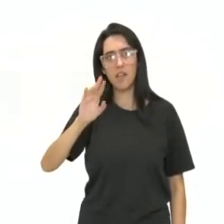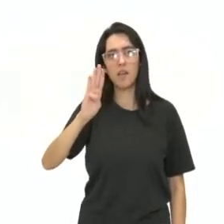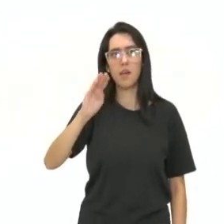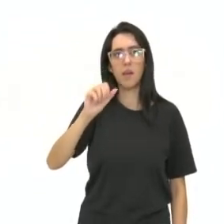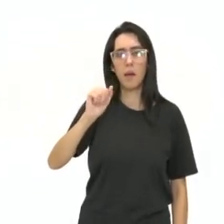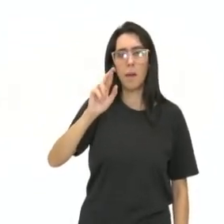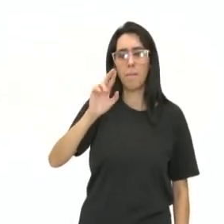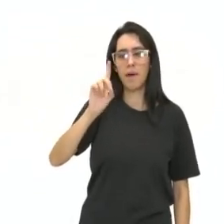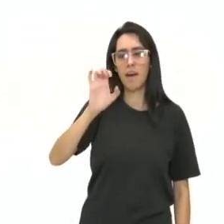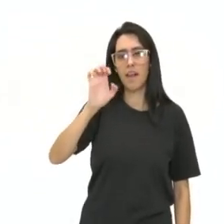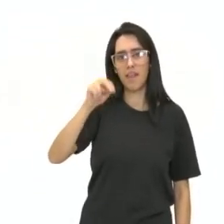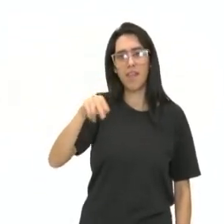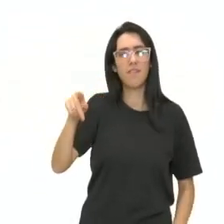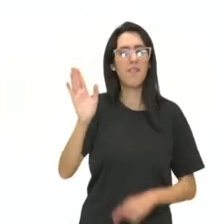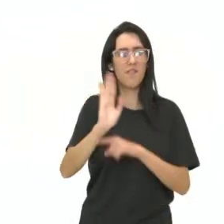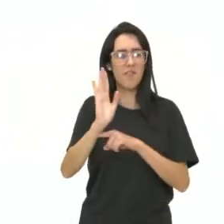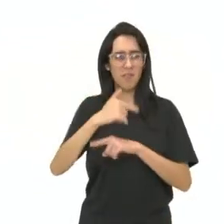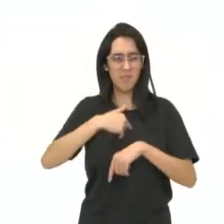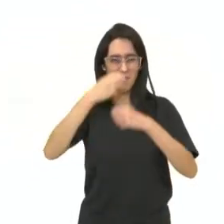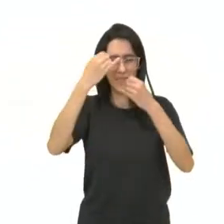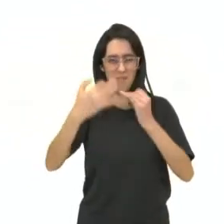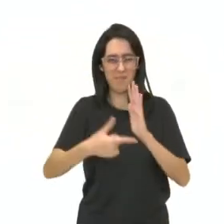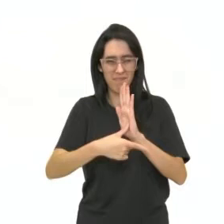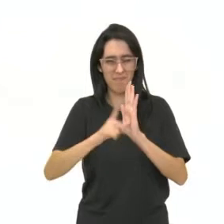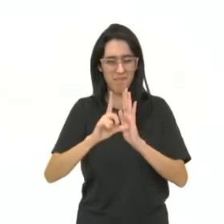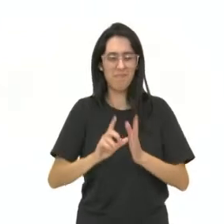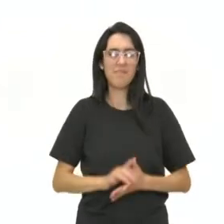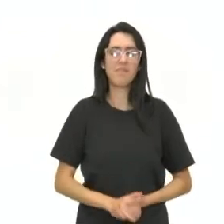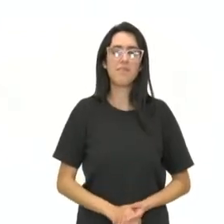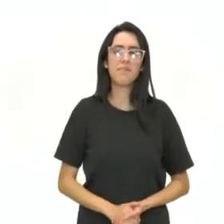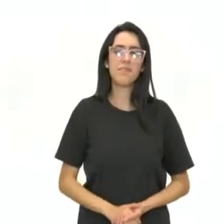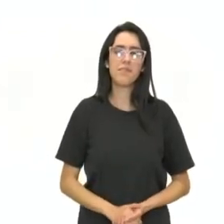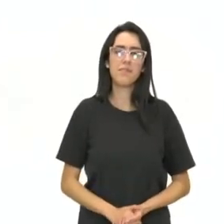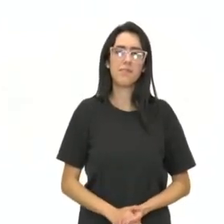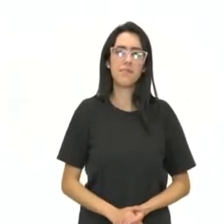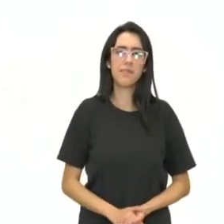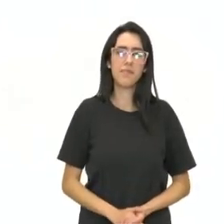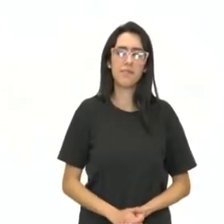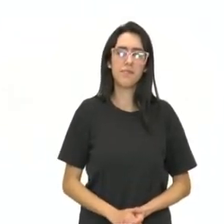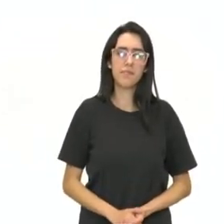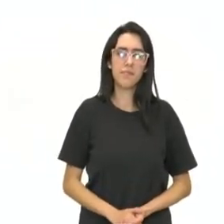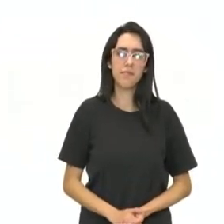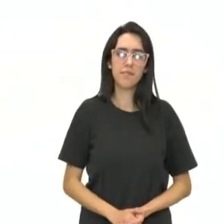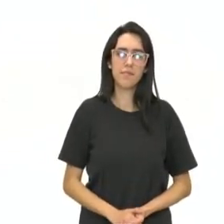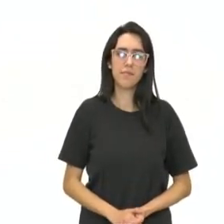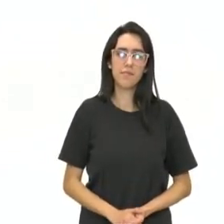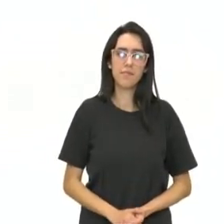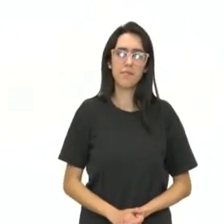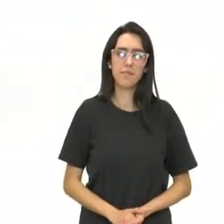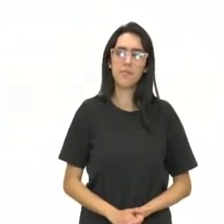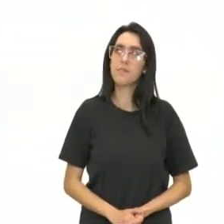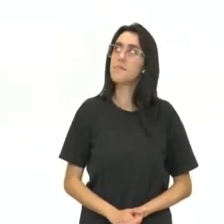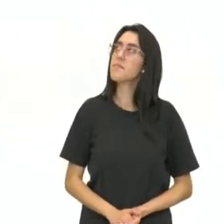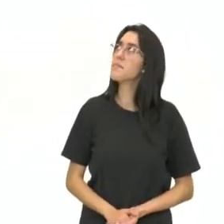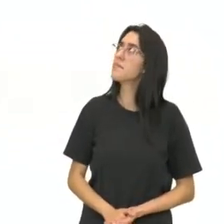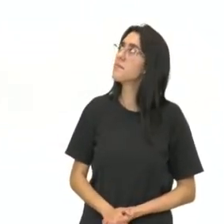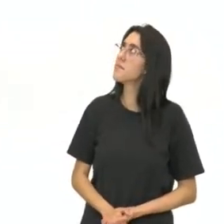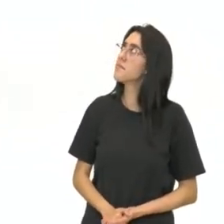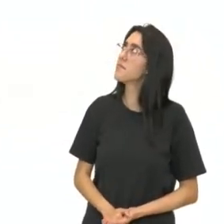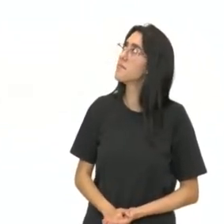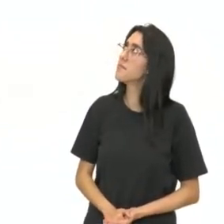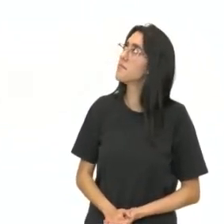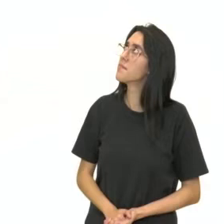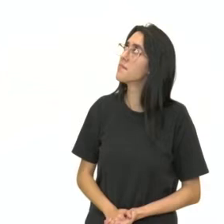E o diretor também. E agora? Ha llegado a ser el director de cine más